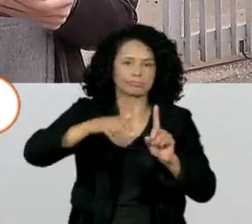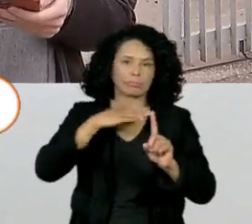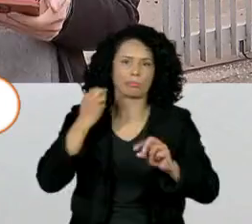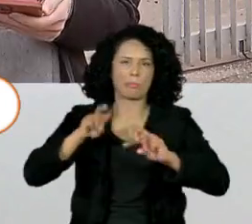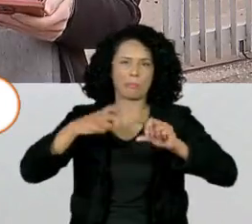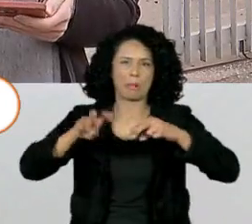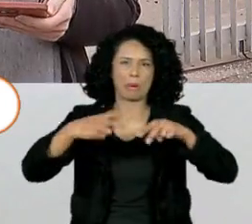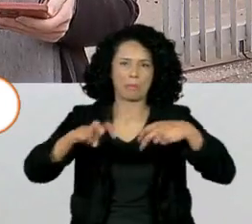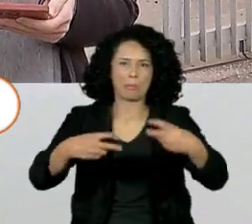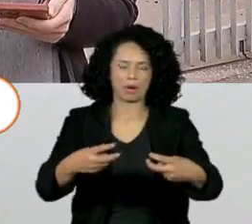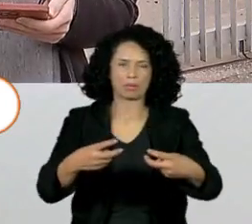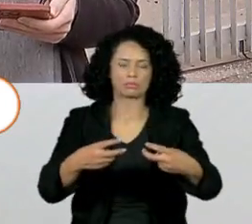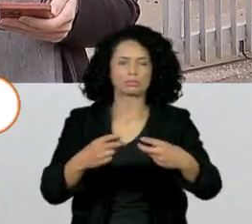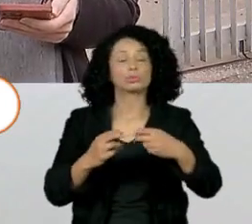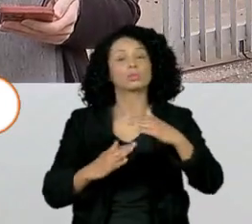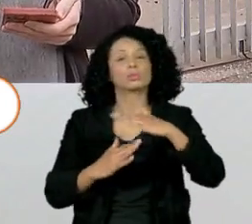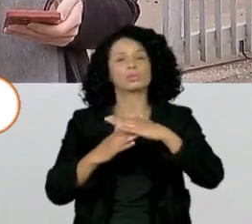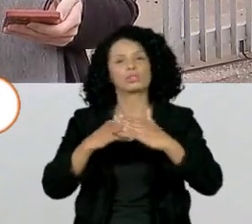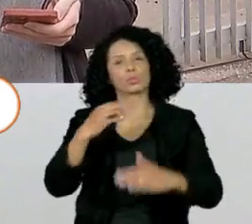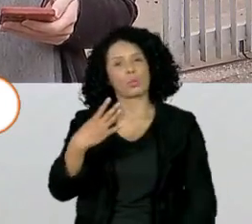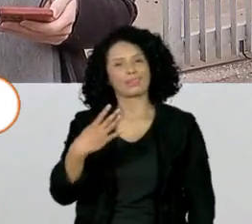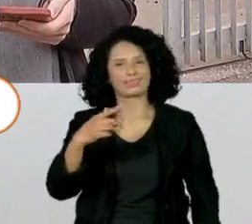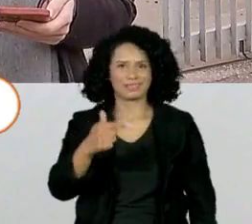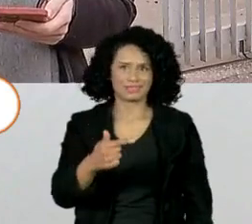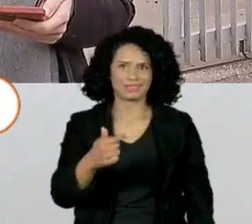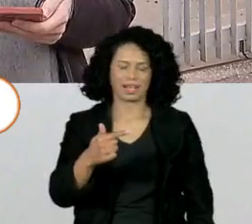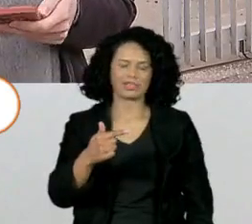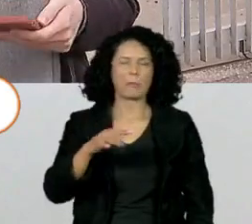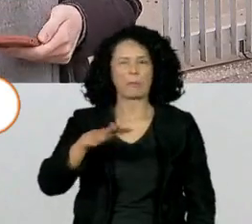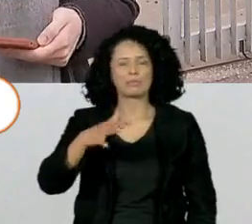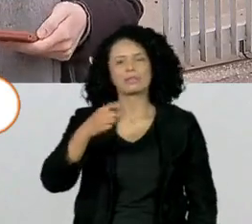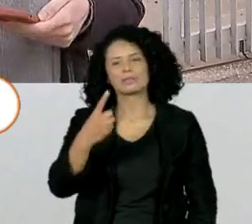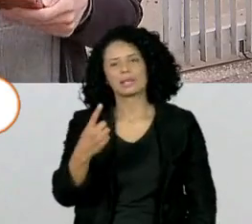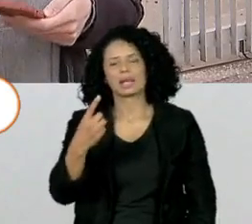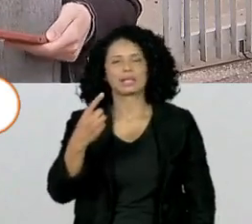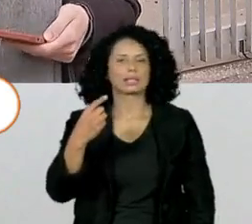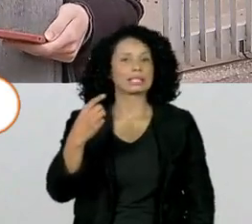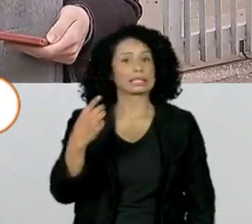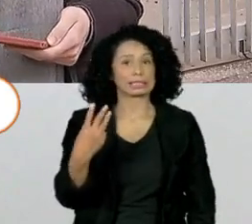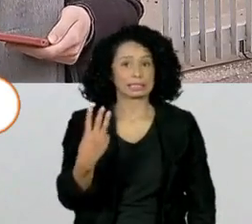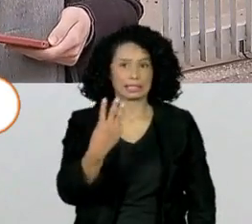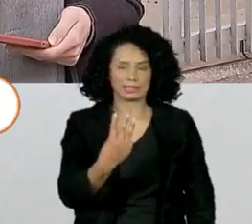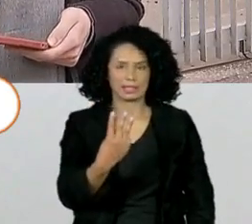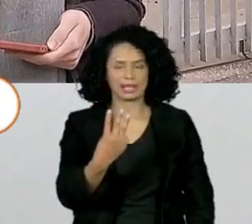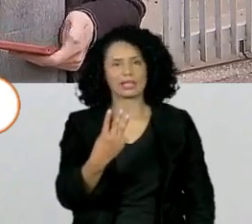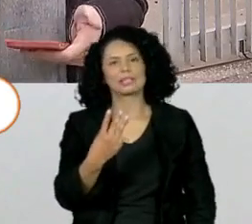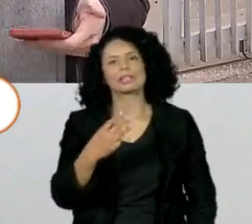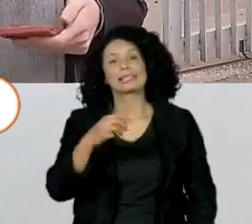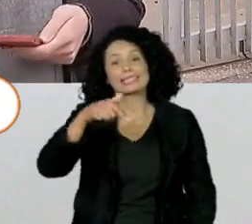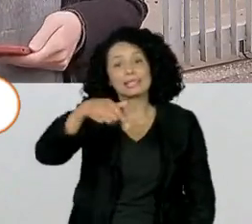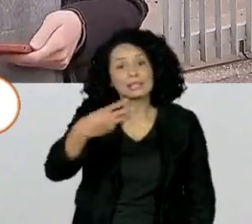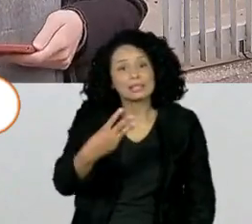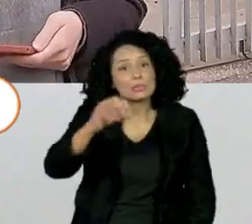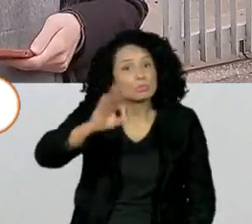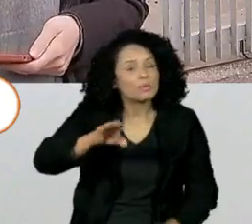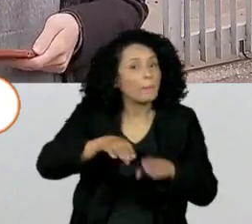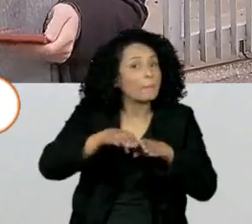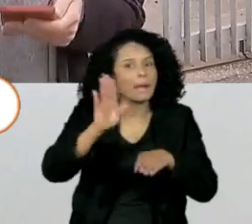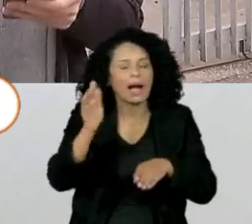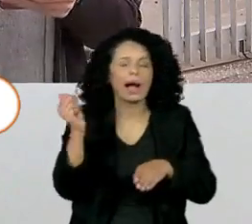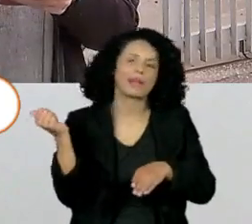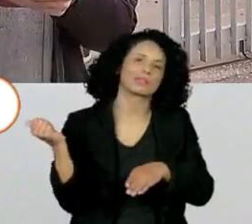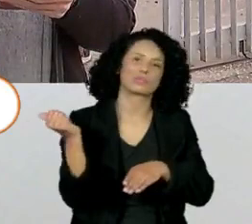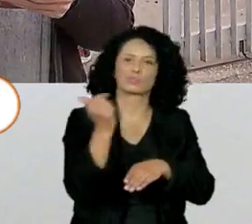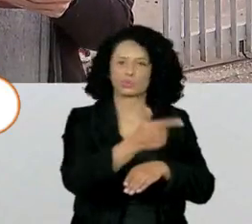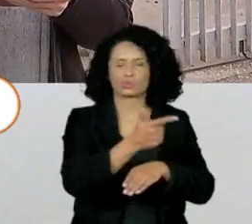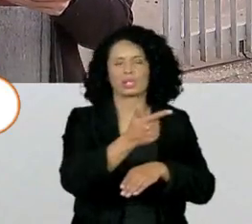em 47. A média móvel de óbitos é de 133, número 73% maior do que o apresentado